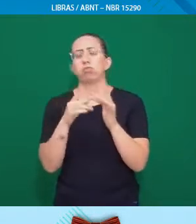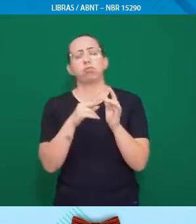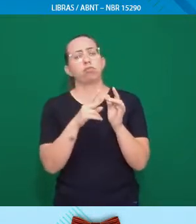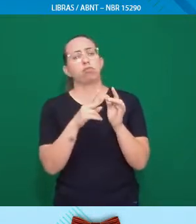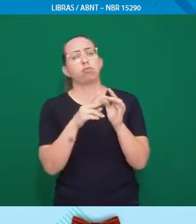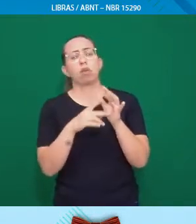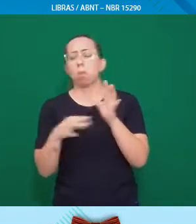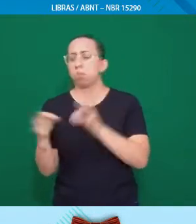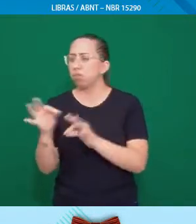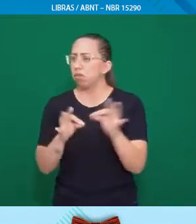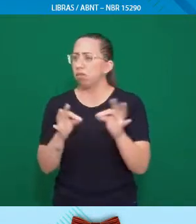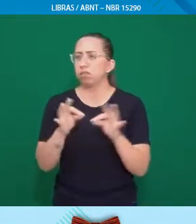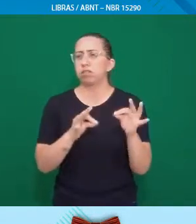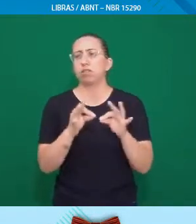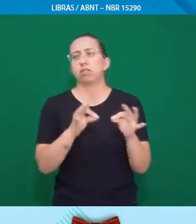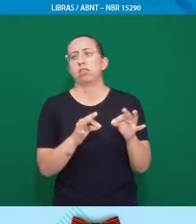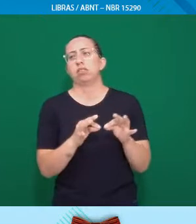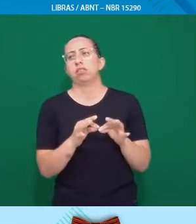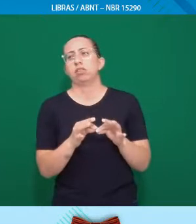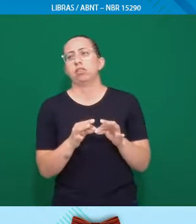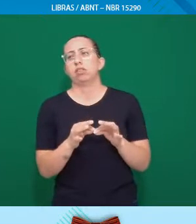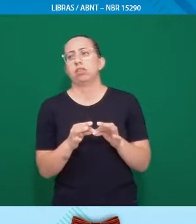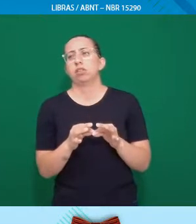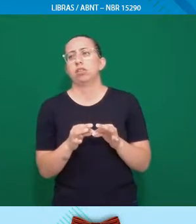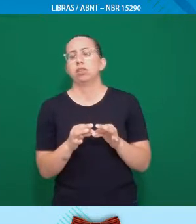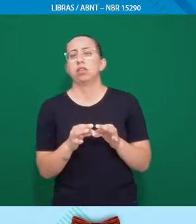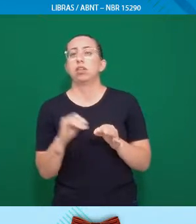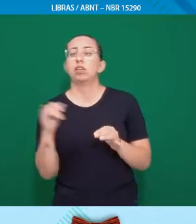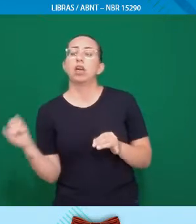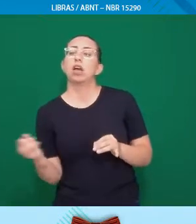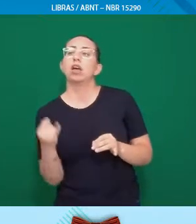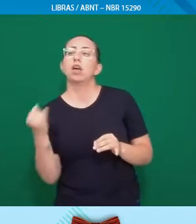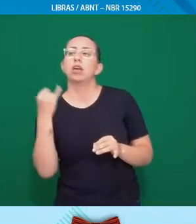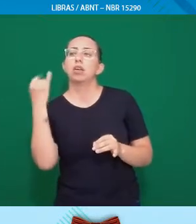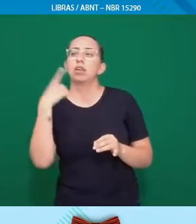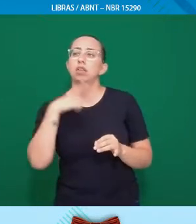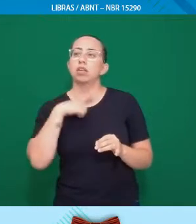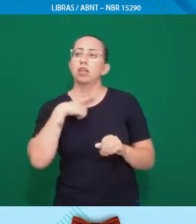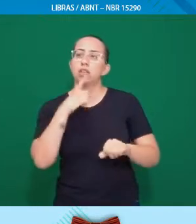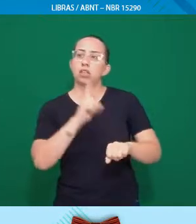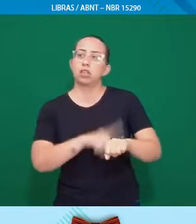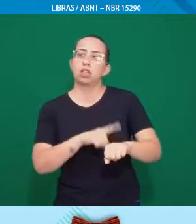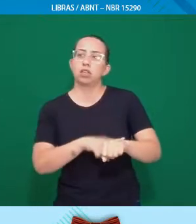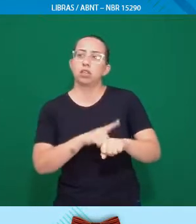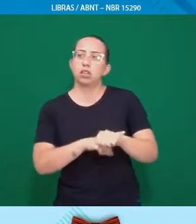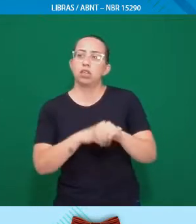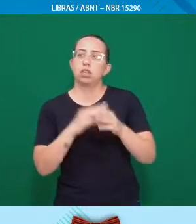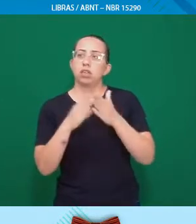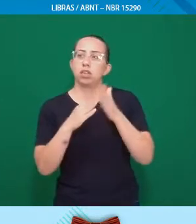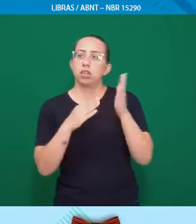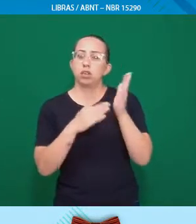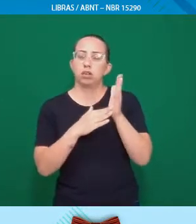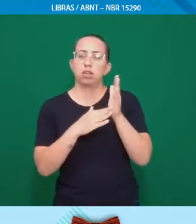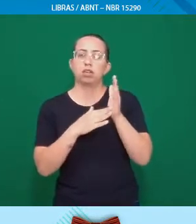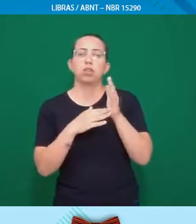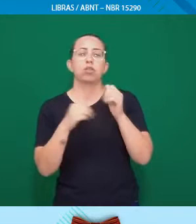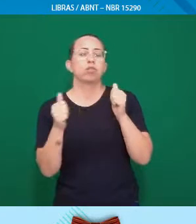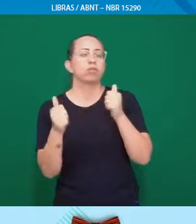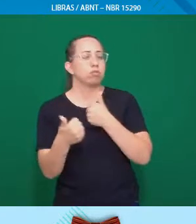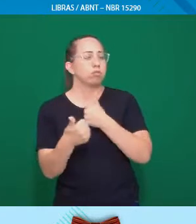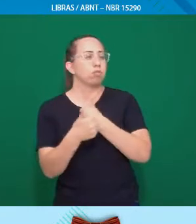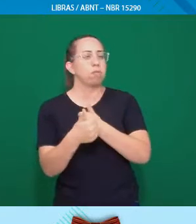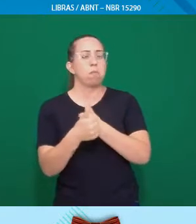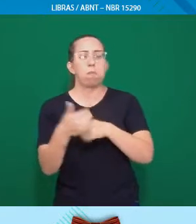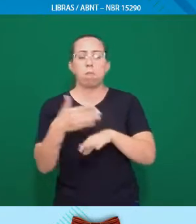essa organização mesmo do evento EA importância de ter um momento para que os cooperados estejam ar